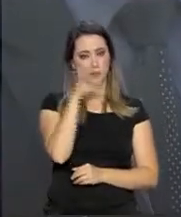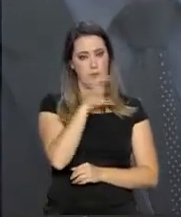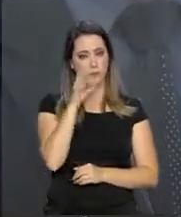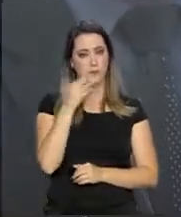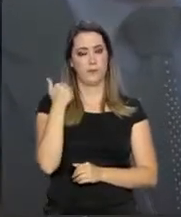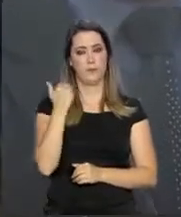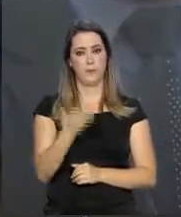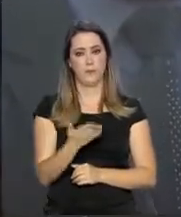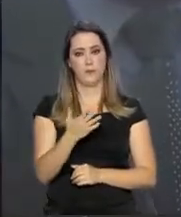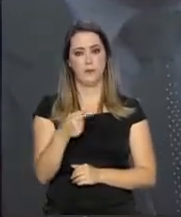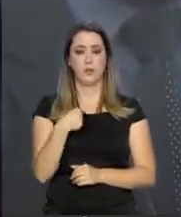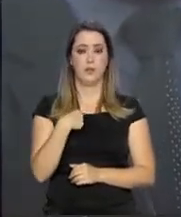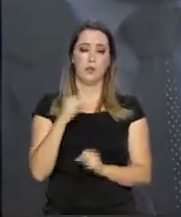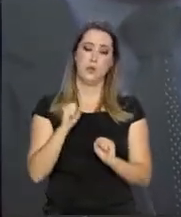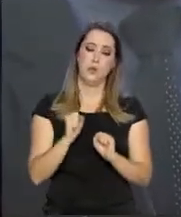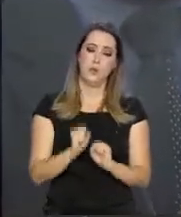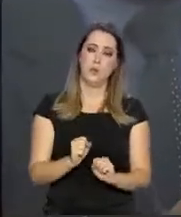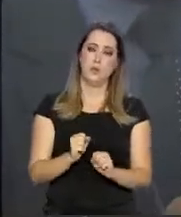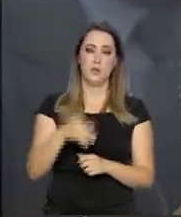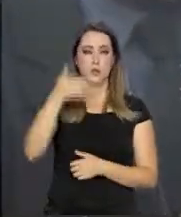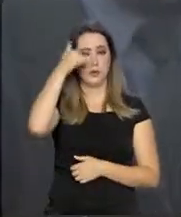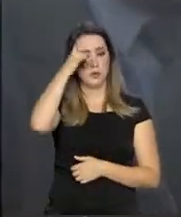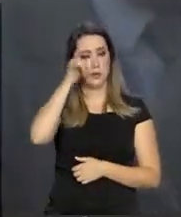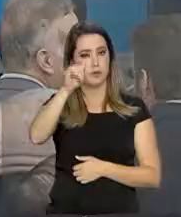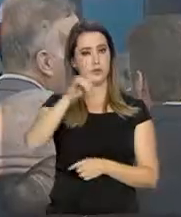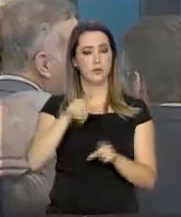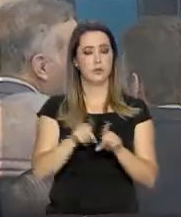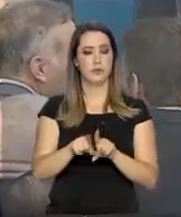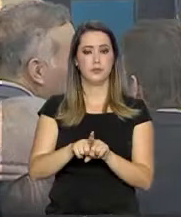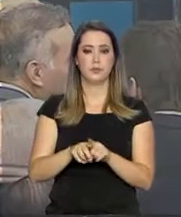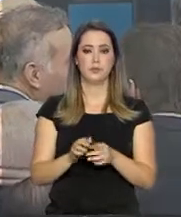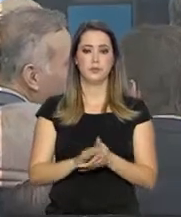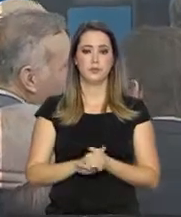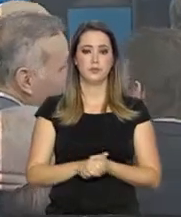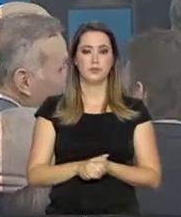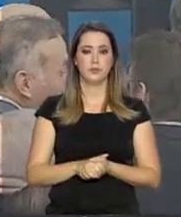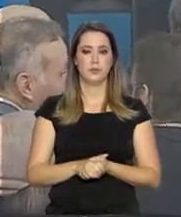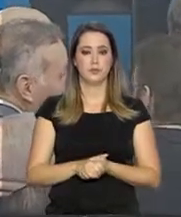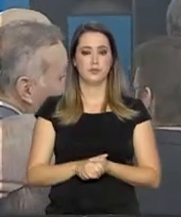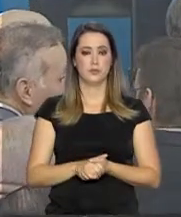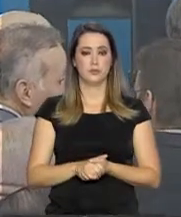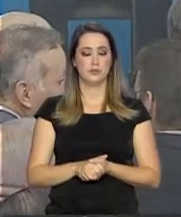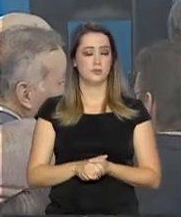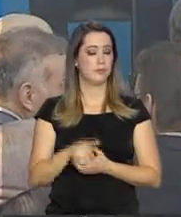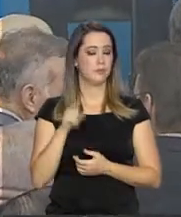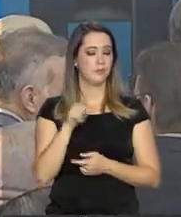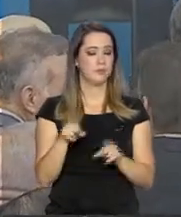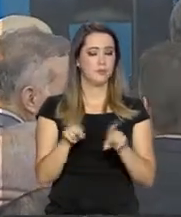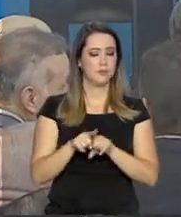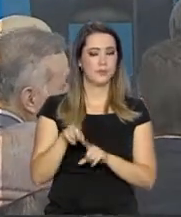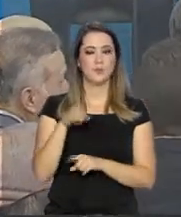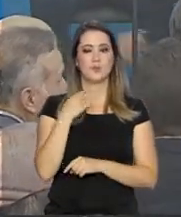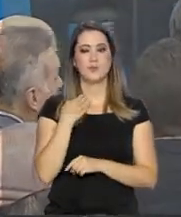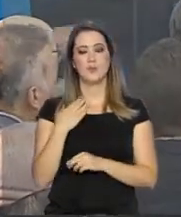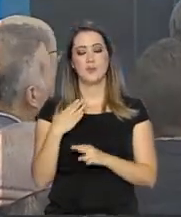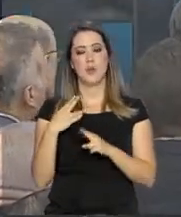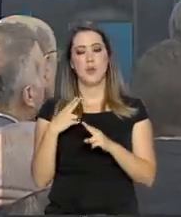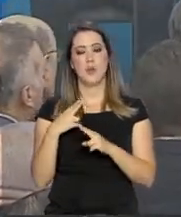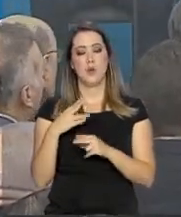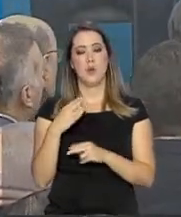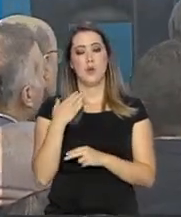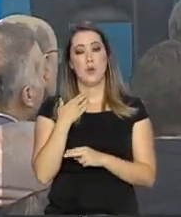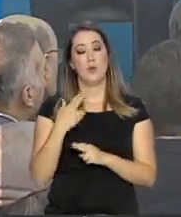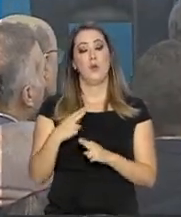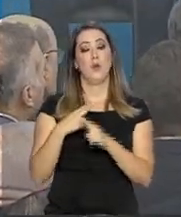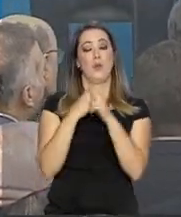maneira que eu possa fazer prevenção também no lugar de ok quem assumir a presidência da caixa econômica é o ex